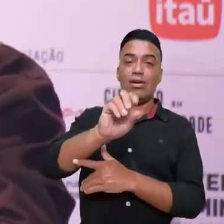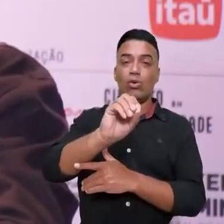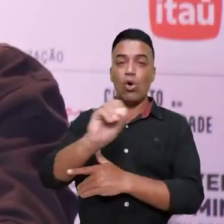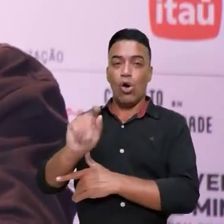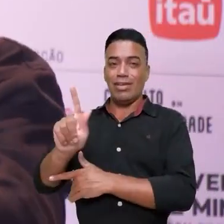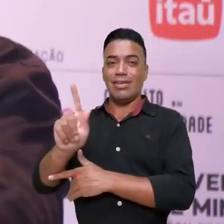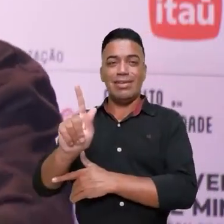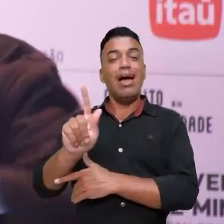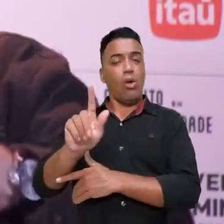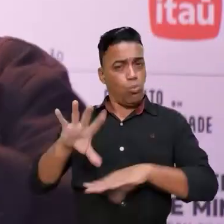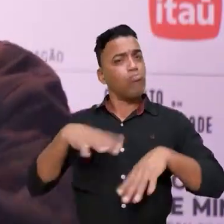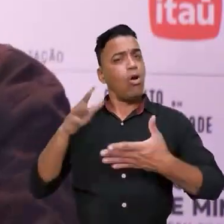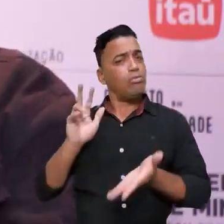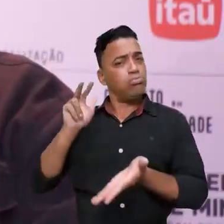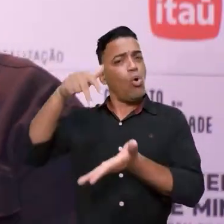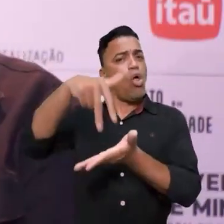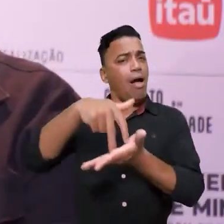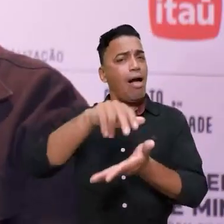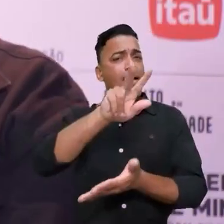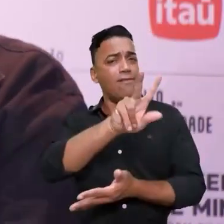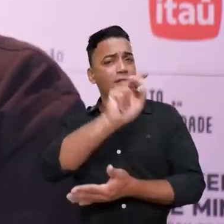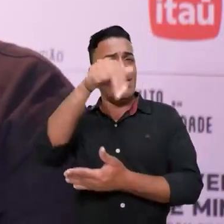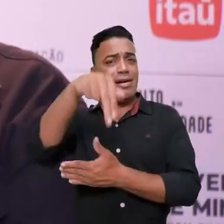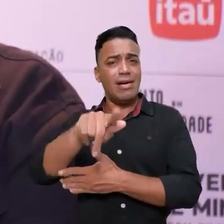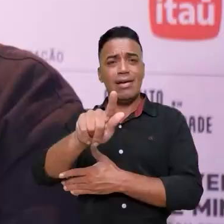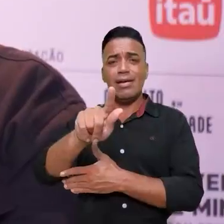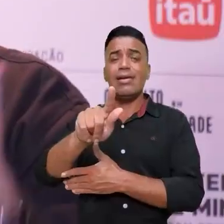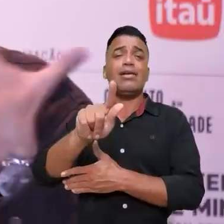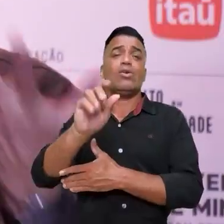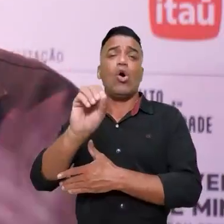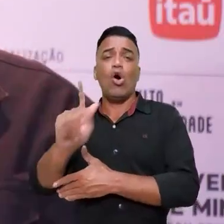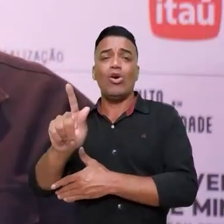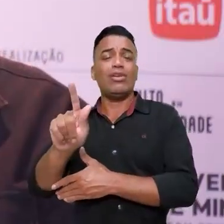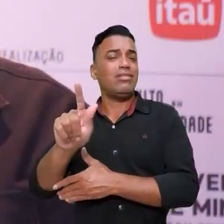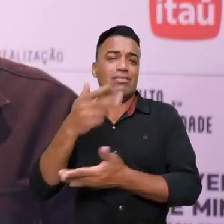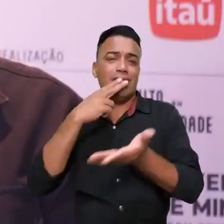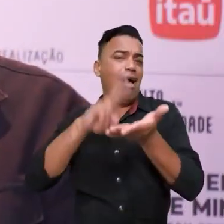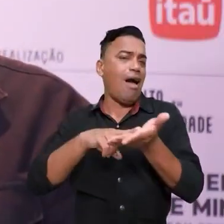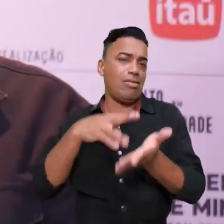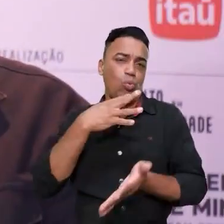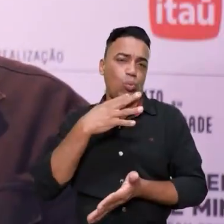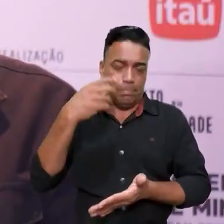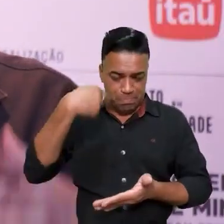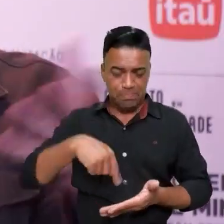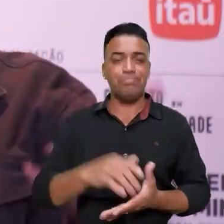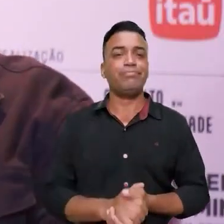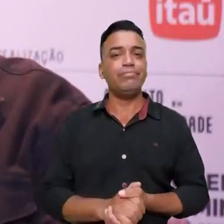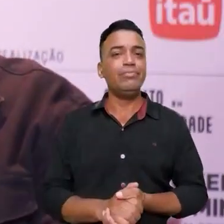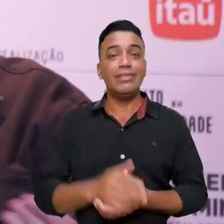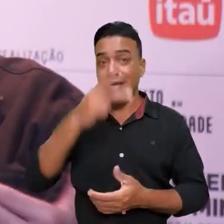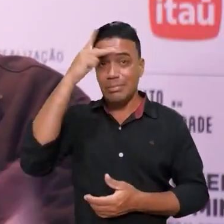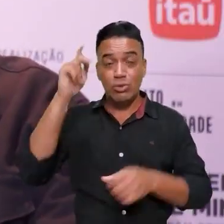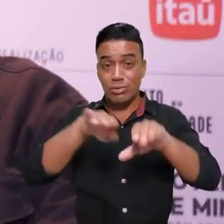para a cena Van Gogh dizendo alguns trechos de cartas que eu conhecia. E muita gente